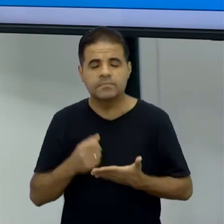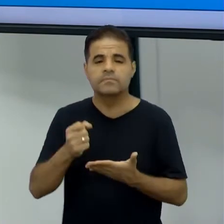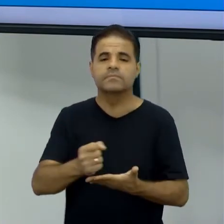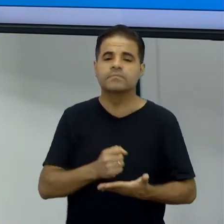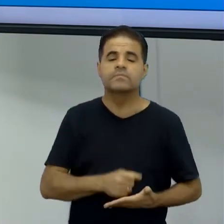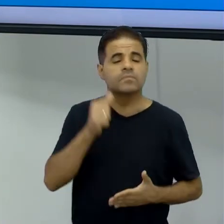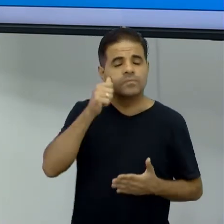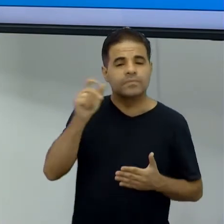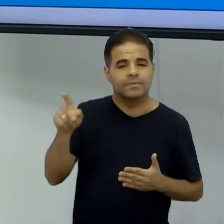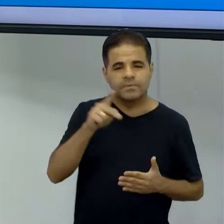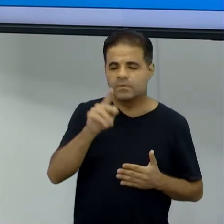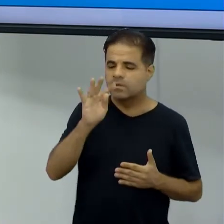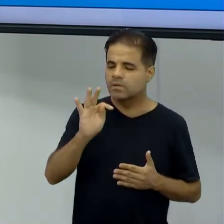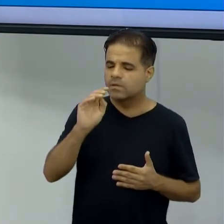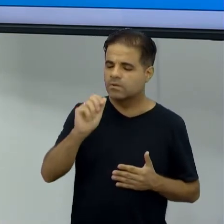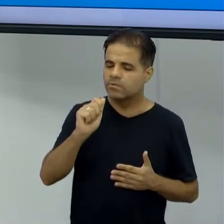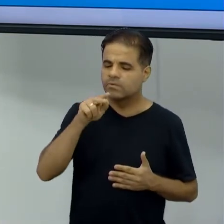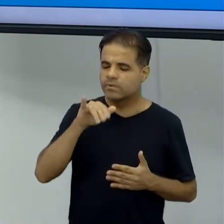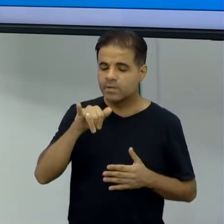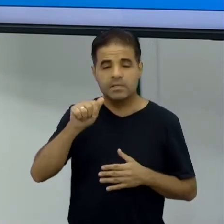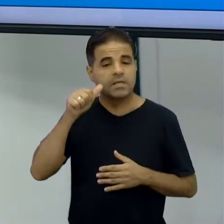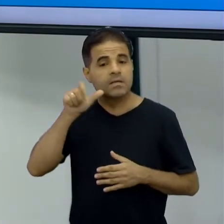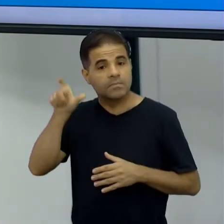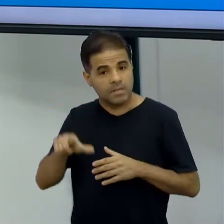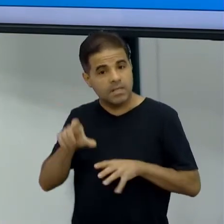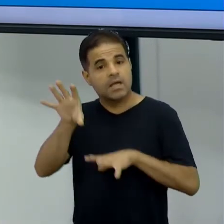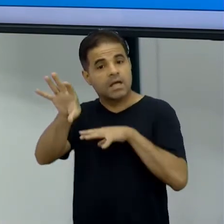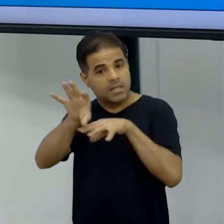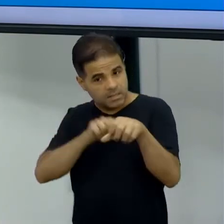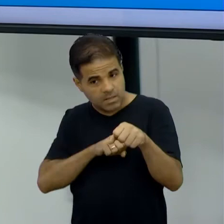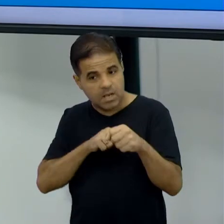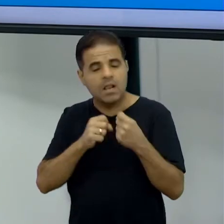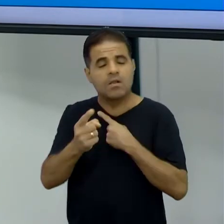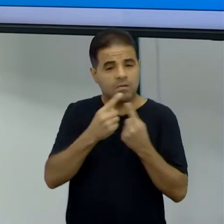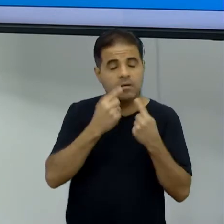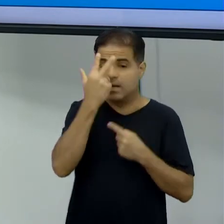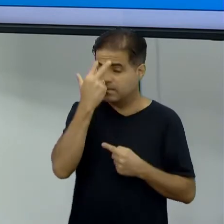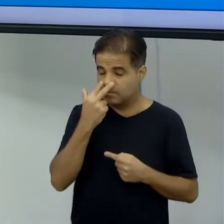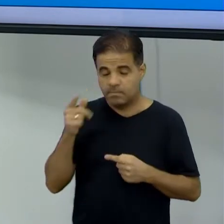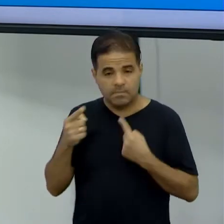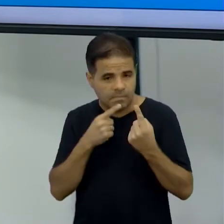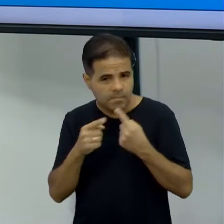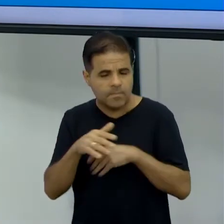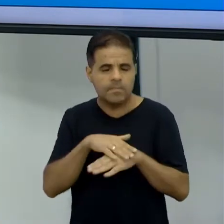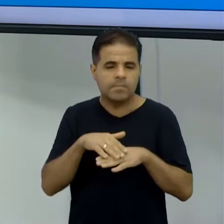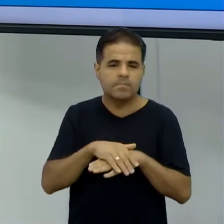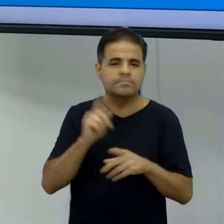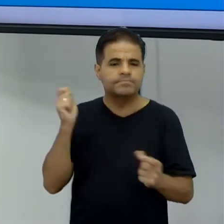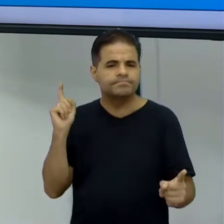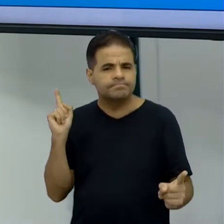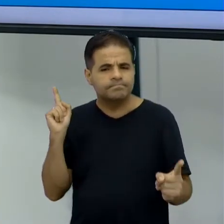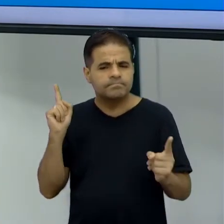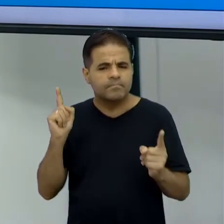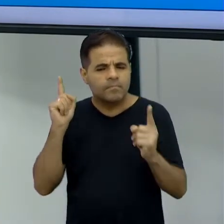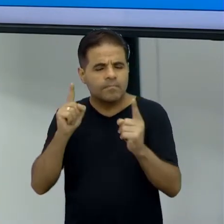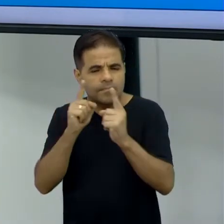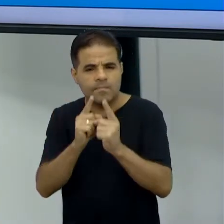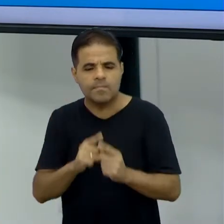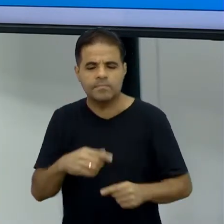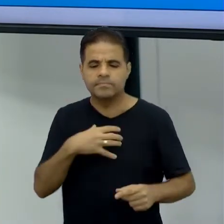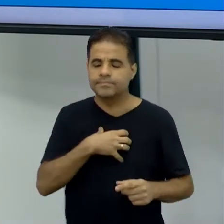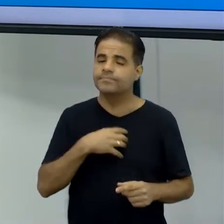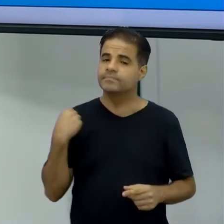também a professora Tânia, que é formadora, ela é cega, e falou com eles, assim, a aproximação que